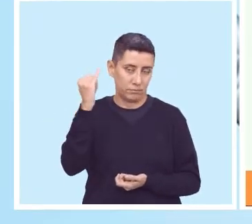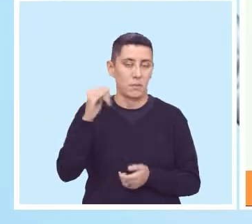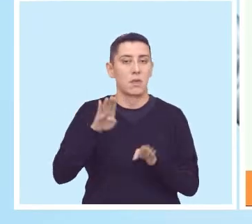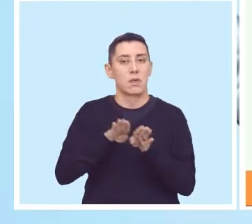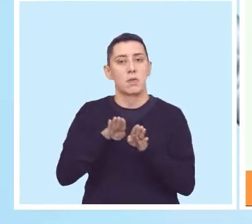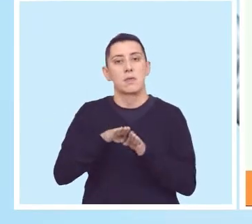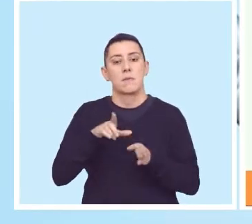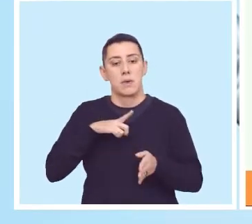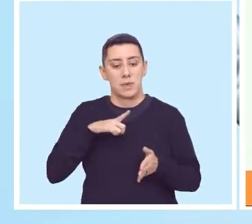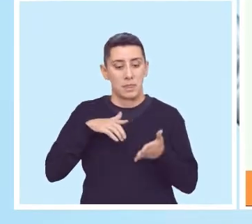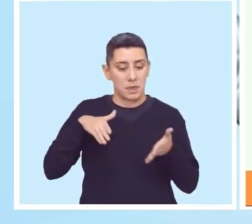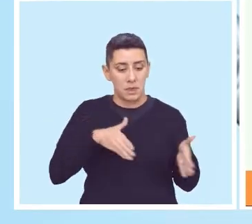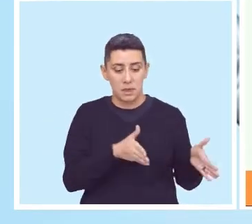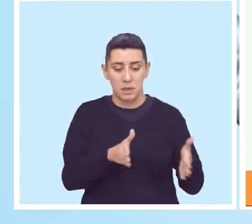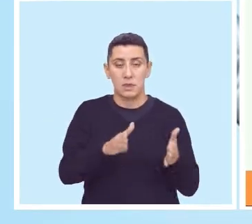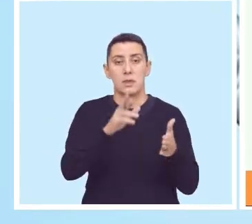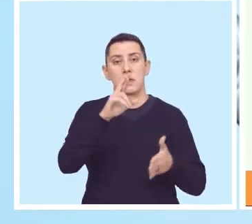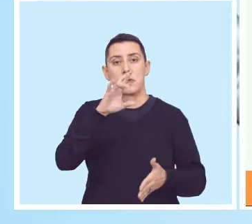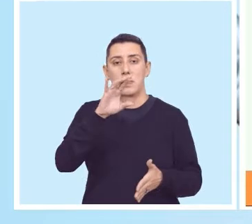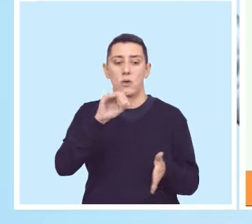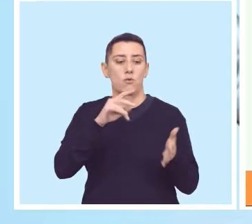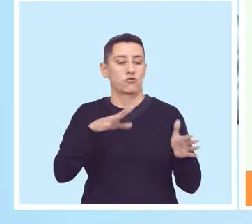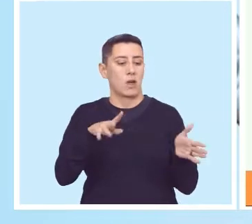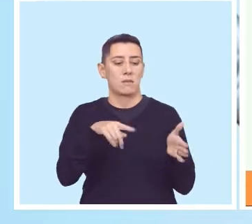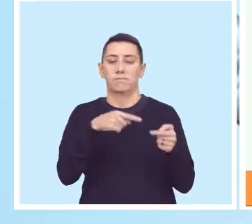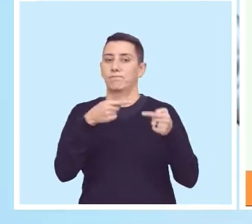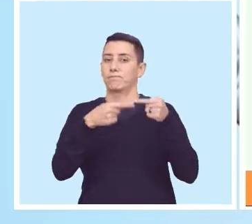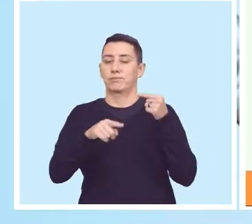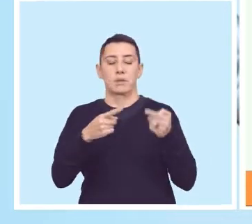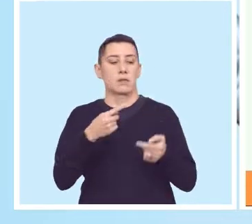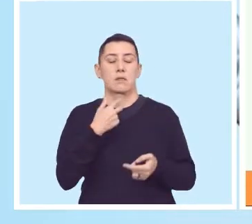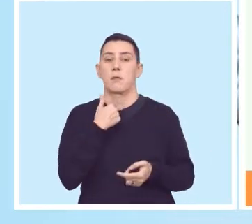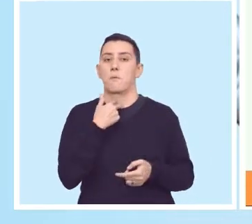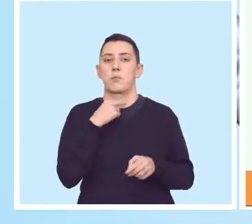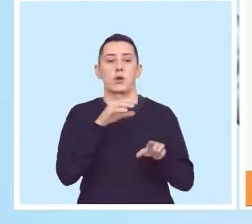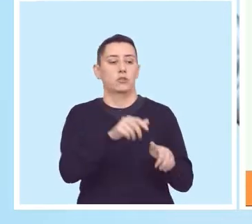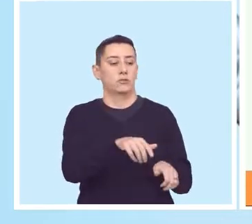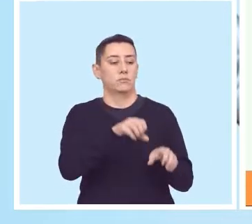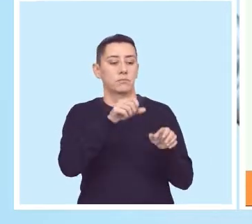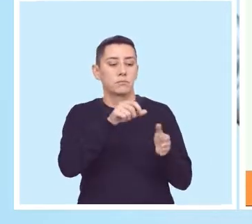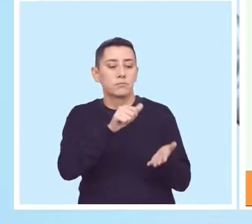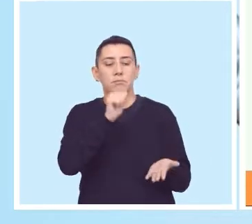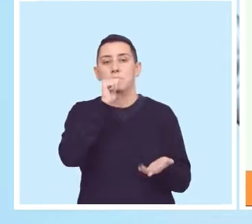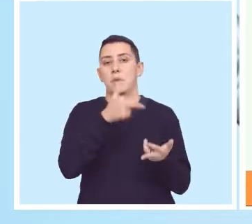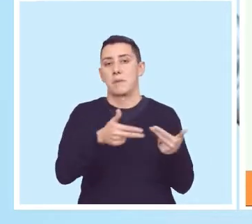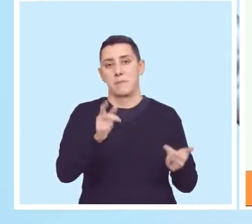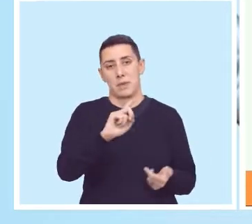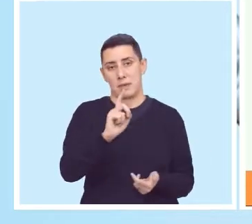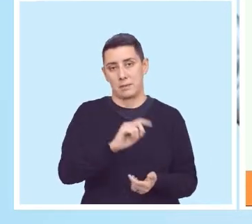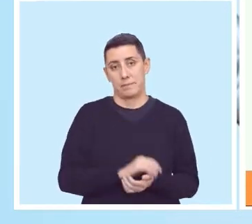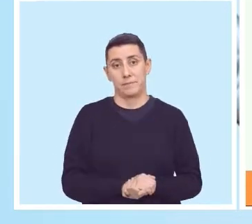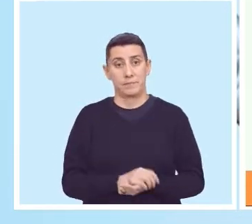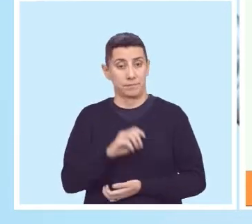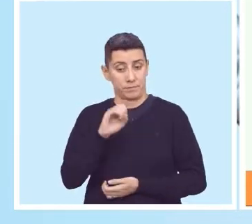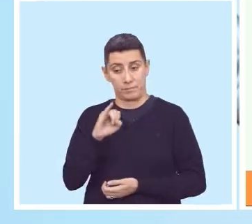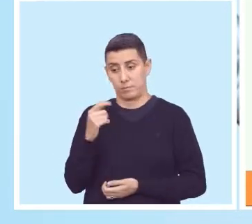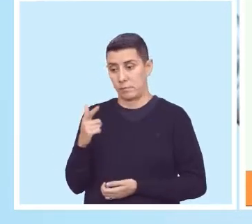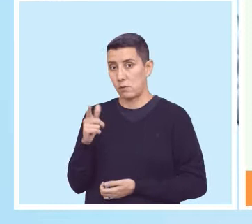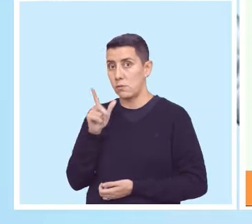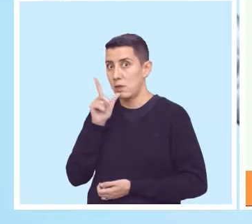aqui realmente já estão impróprios. Da mesma forma, se você não tem água potável, não